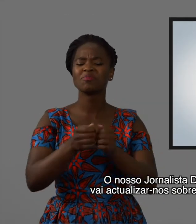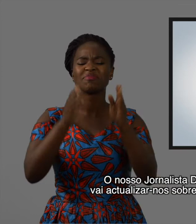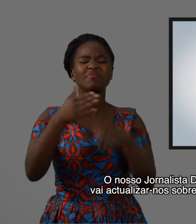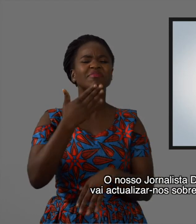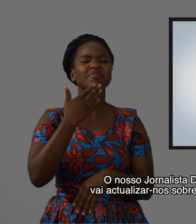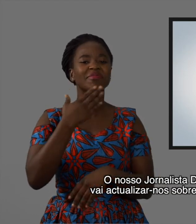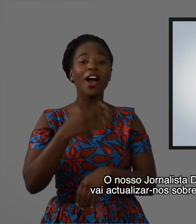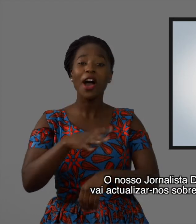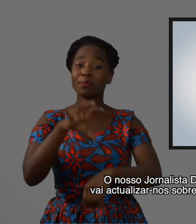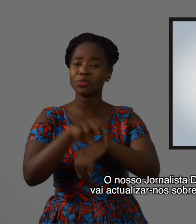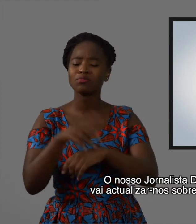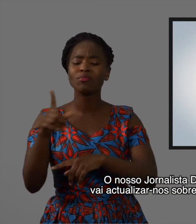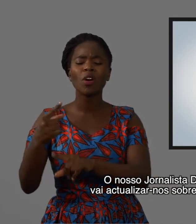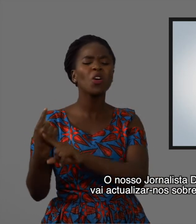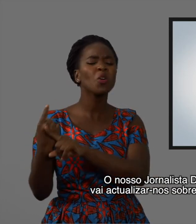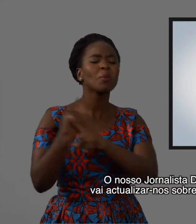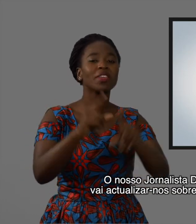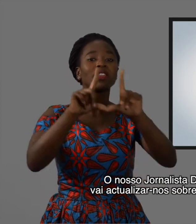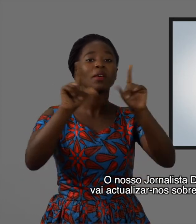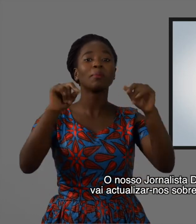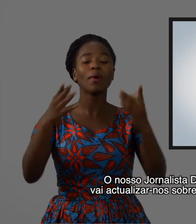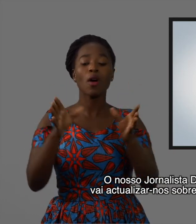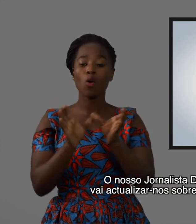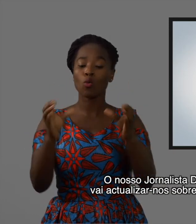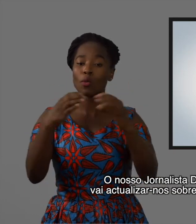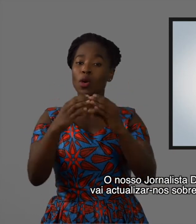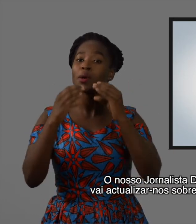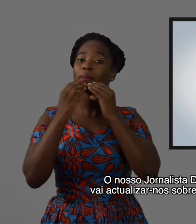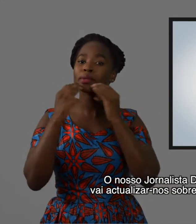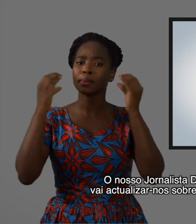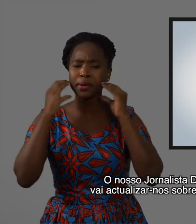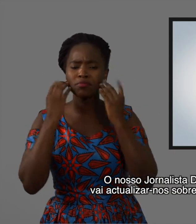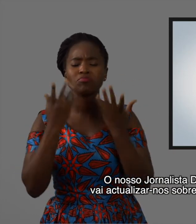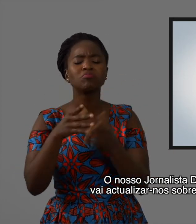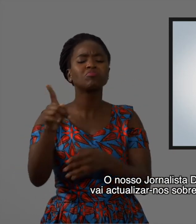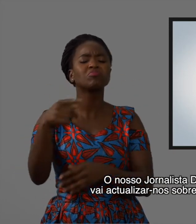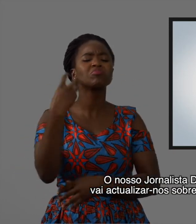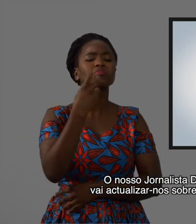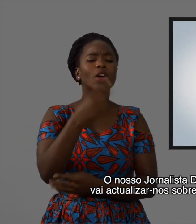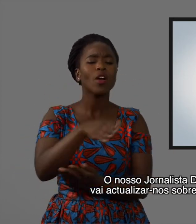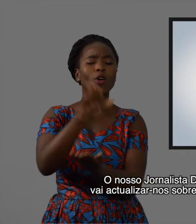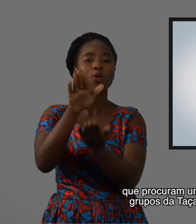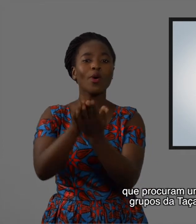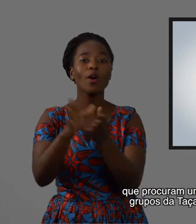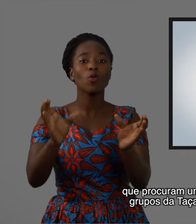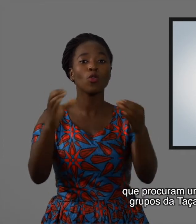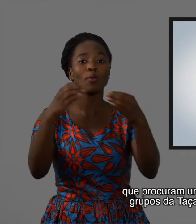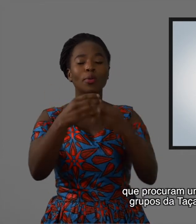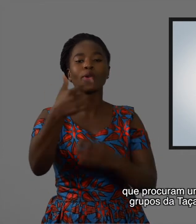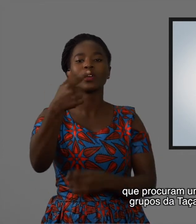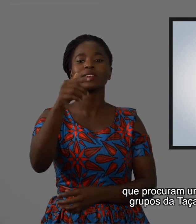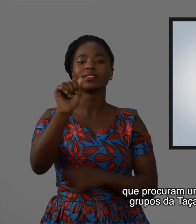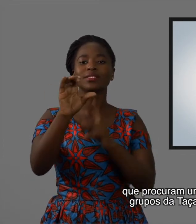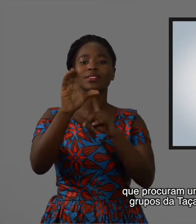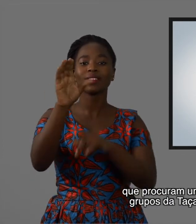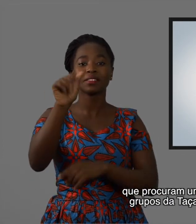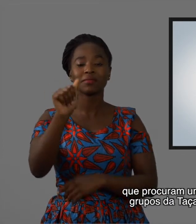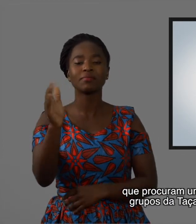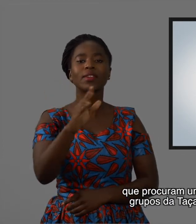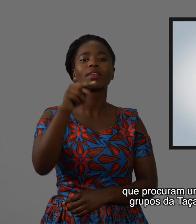desportivo, Abdul Ibrahimu, vai atualizar-nos sobre as equipes moçambicanas que procuram um